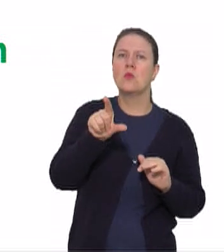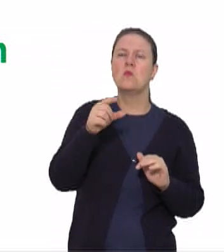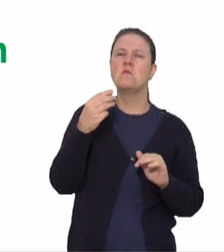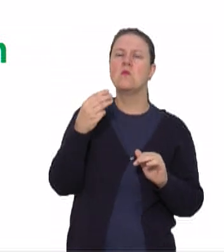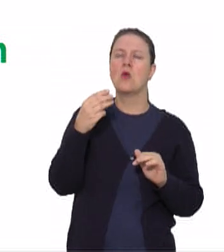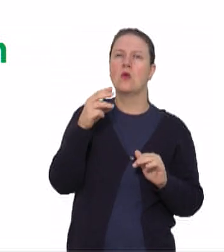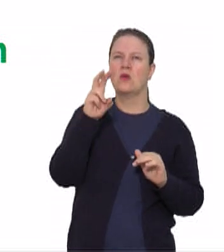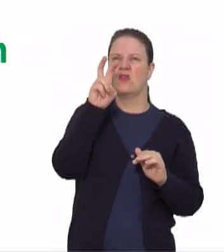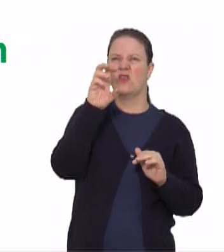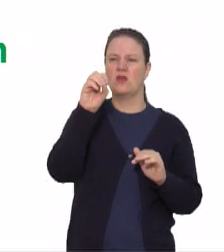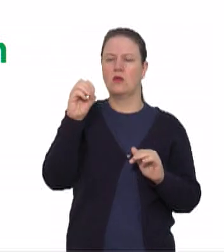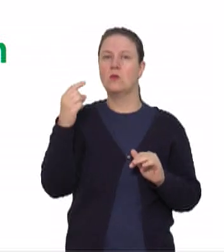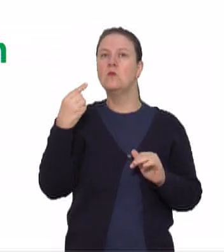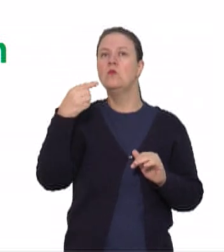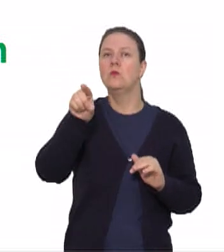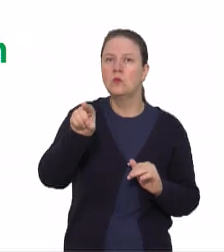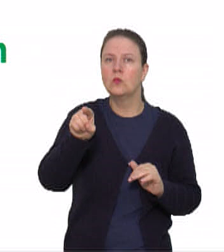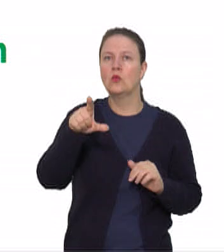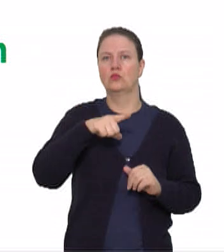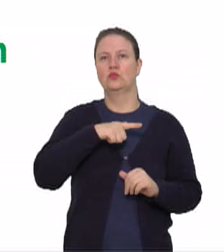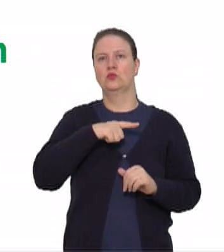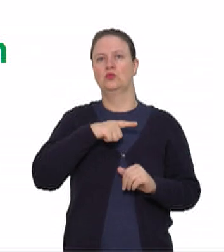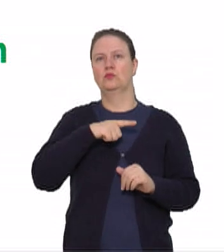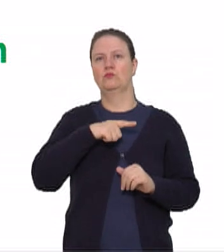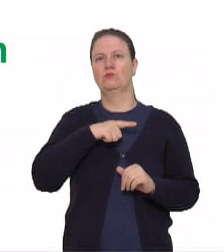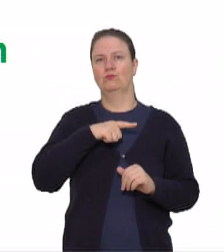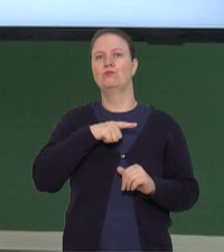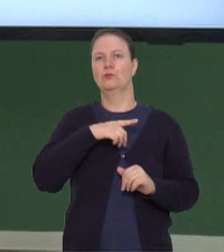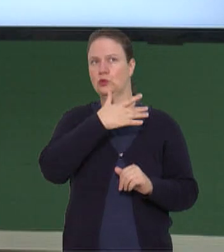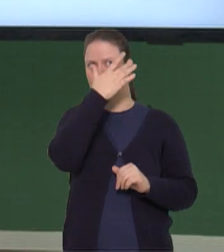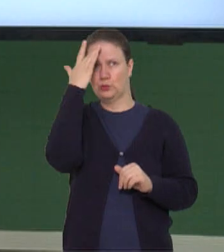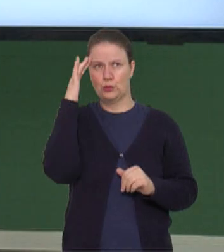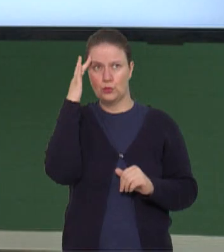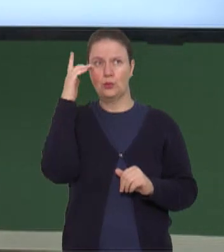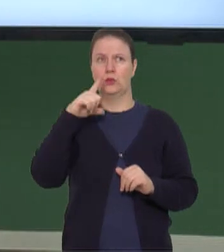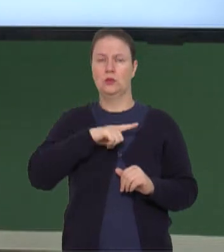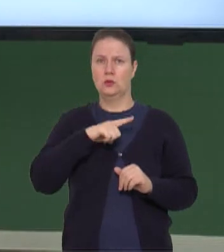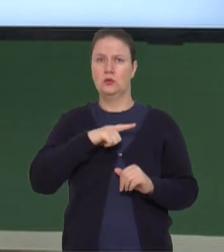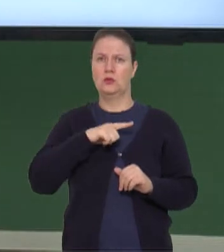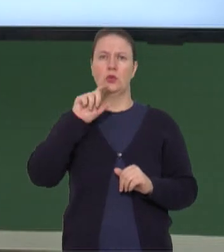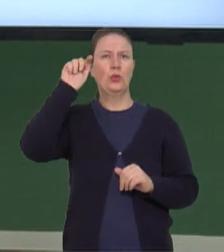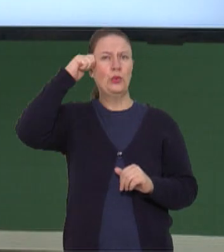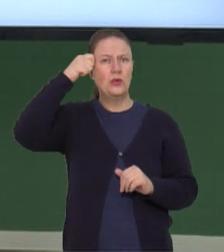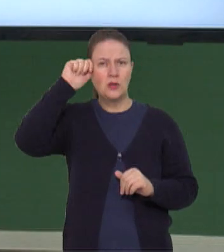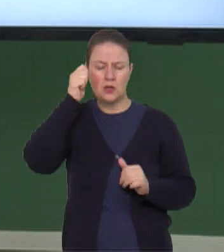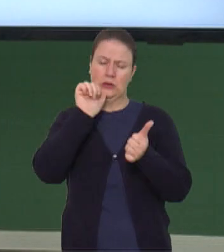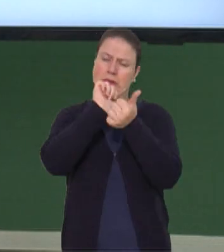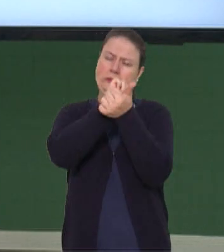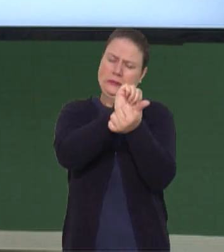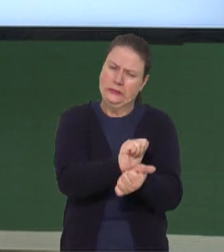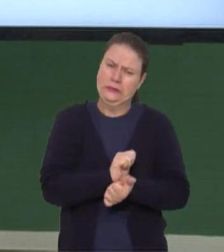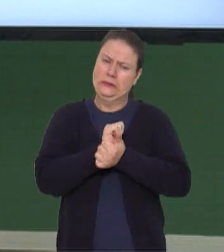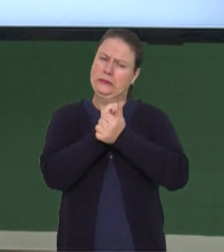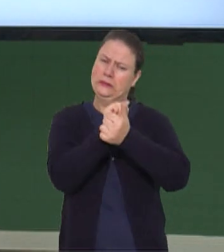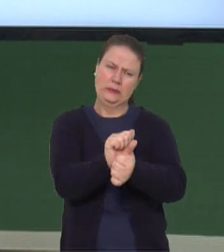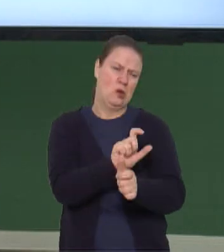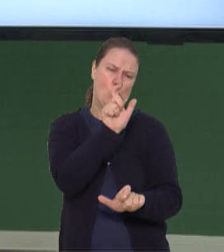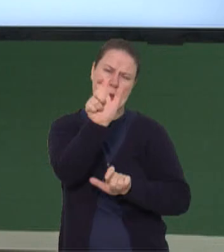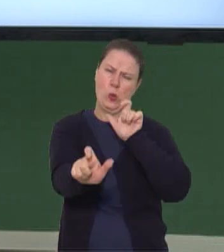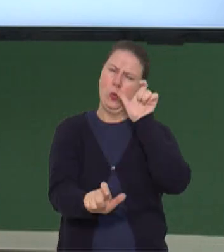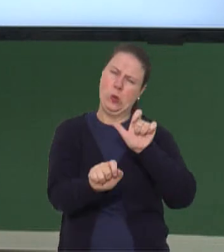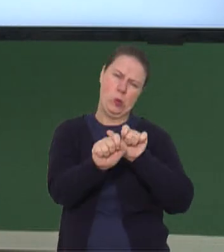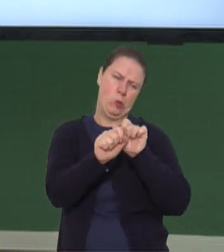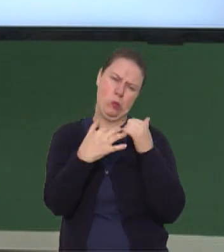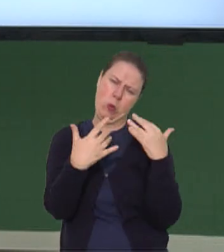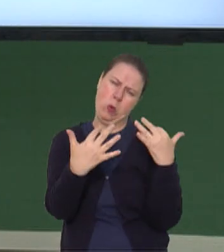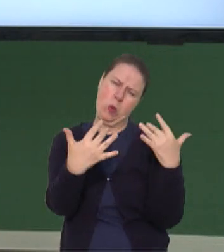que labutavam nas plantagens e nos engenhos. Então, a gente tem um mar de escravizados dentro de São Domingos,